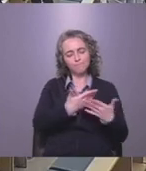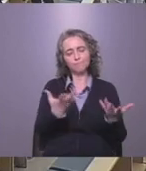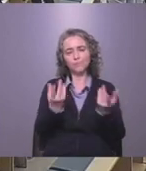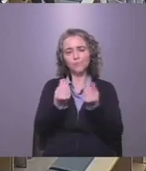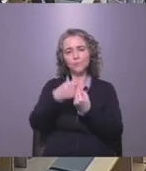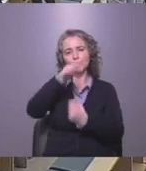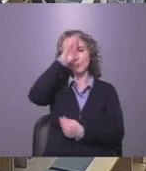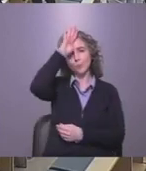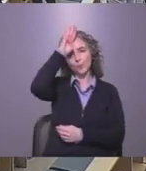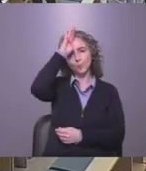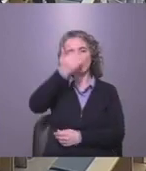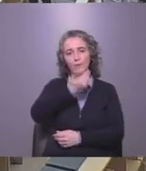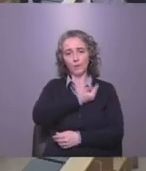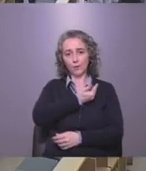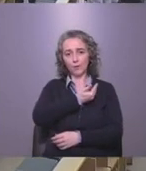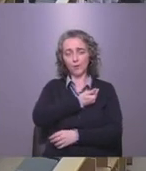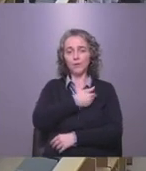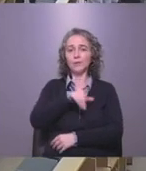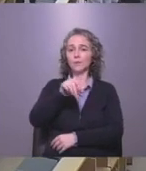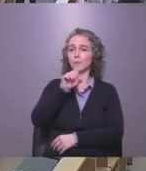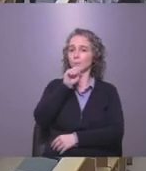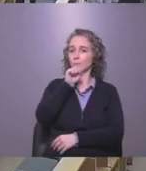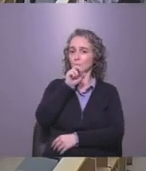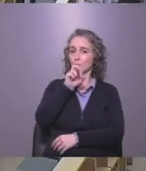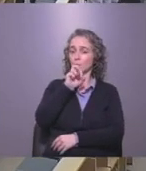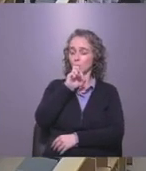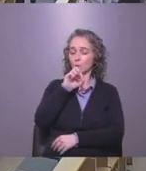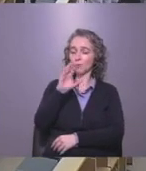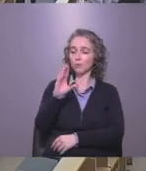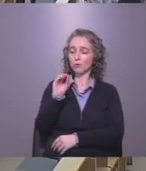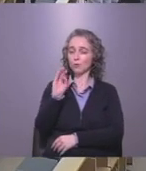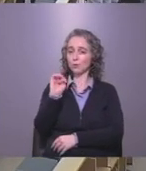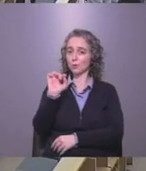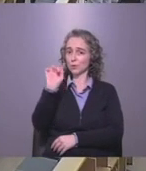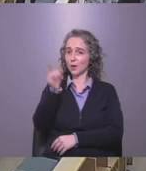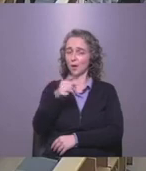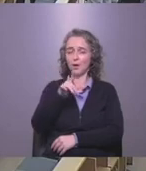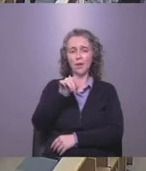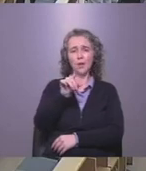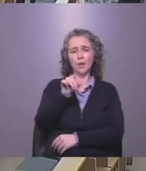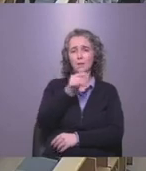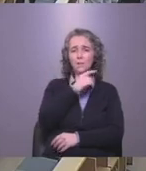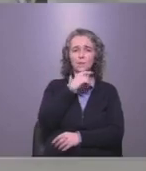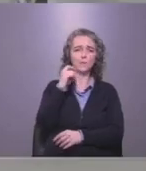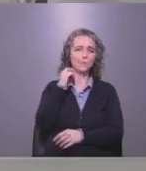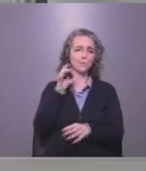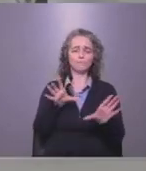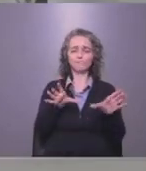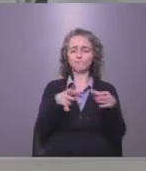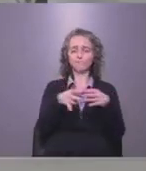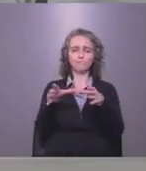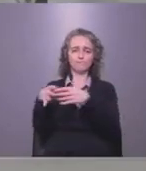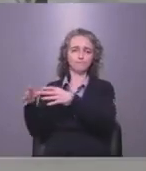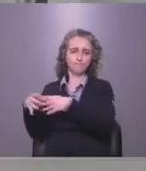Papa Francisco, o nosso Bispo José e todos os ministros sagrados.